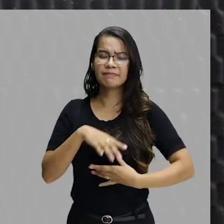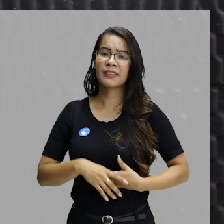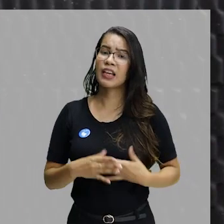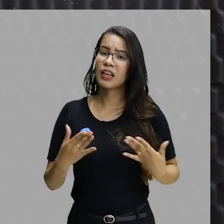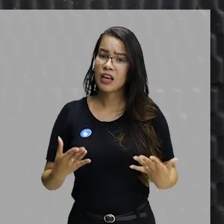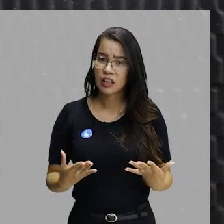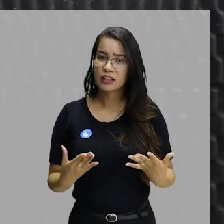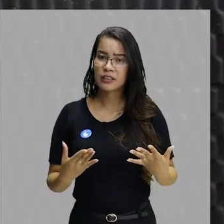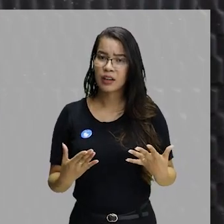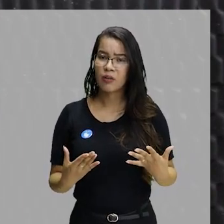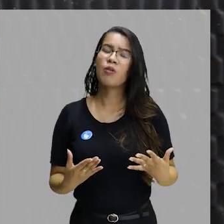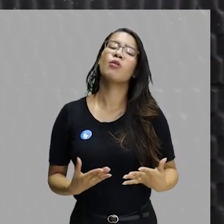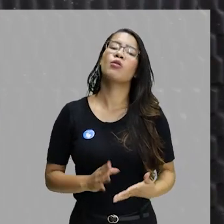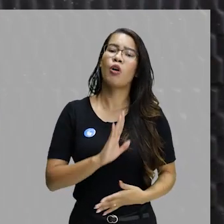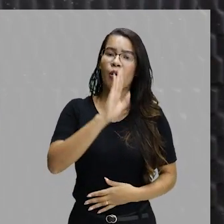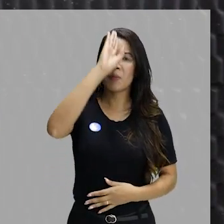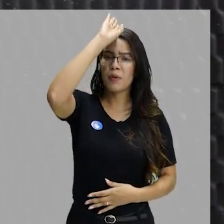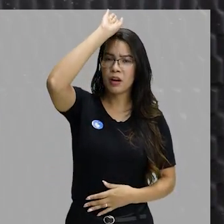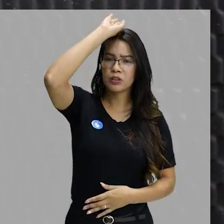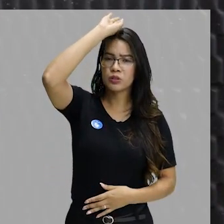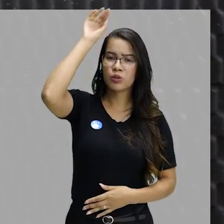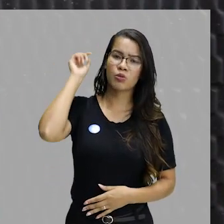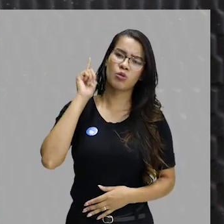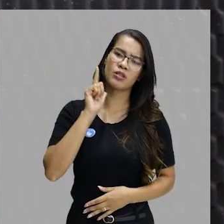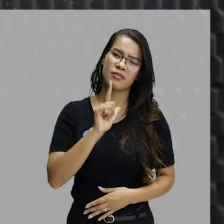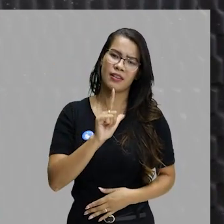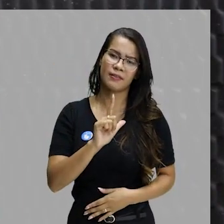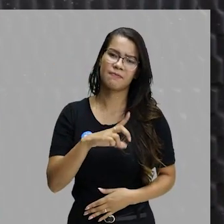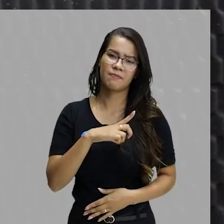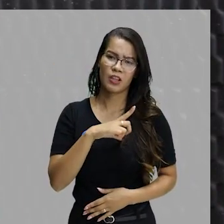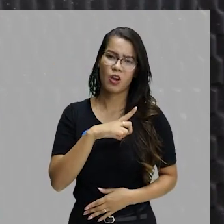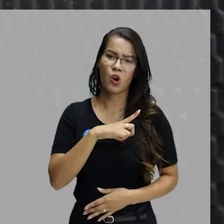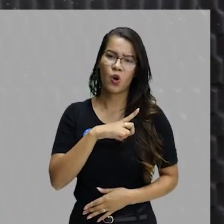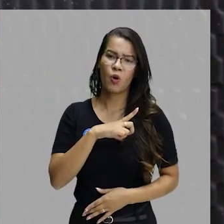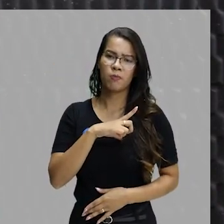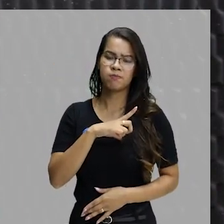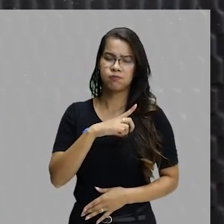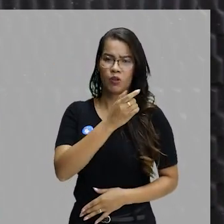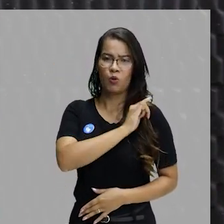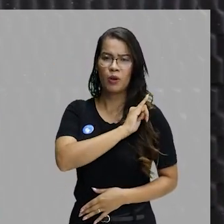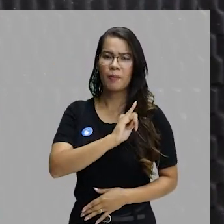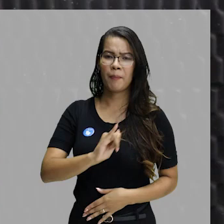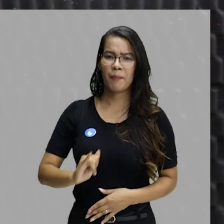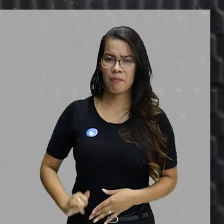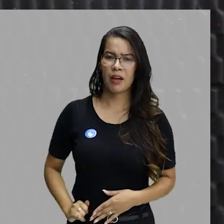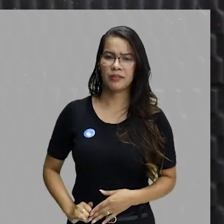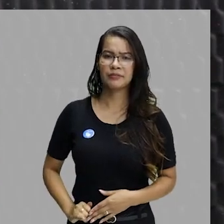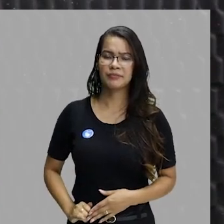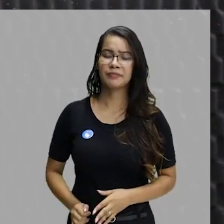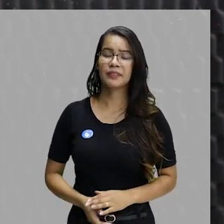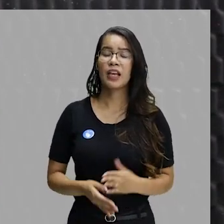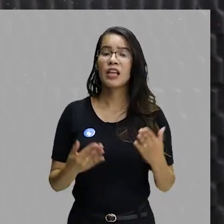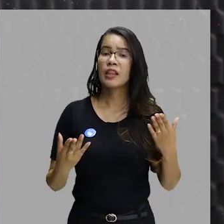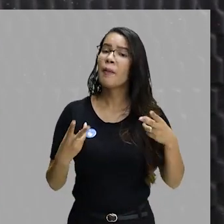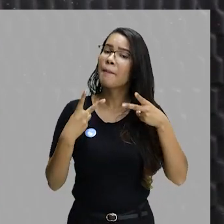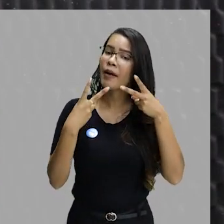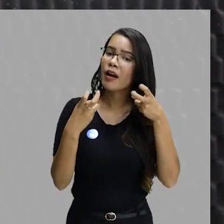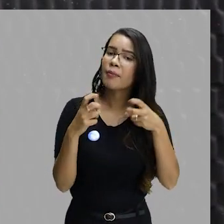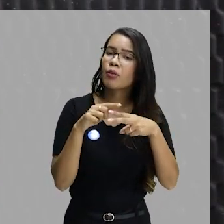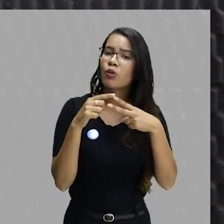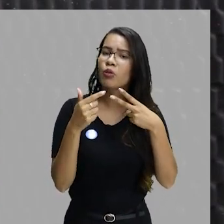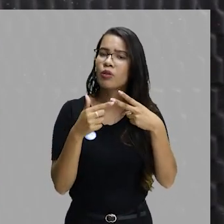os romanos passam a ter esse perfil imperialista. E aí o que se observa é que os dois